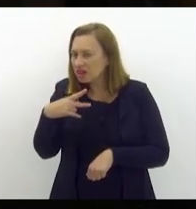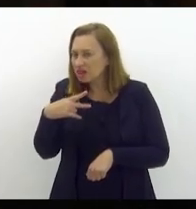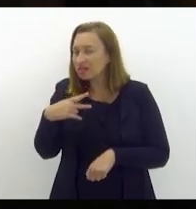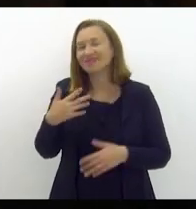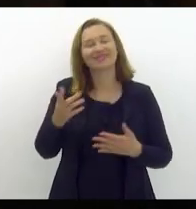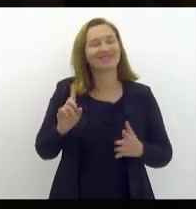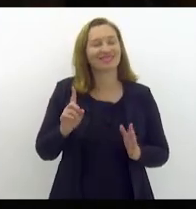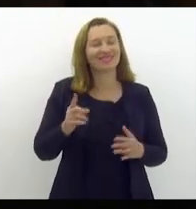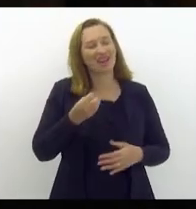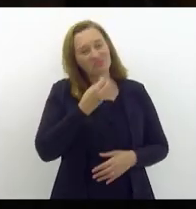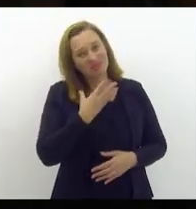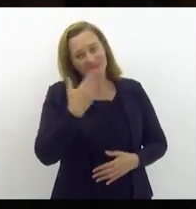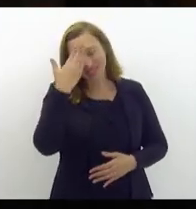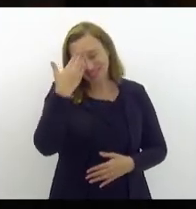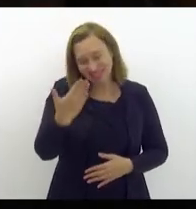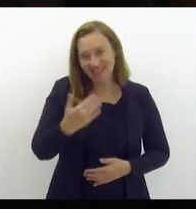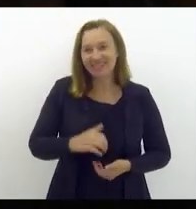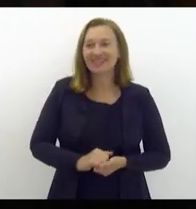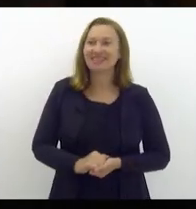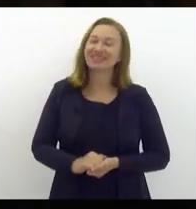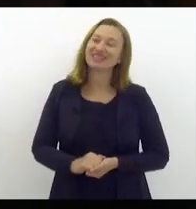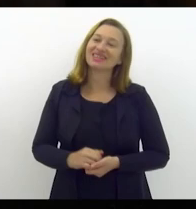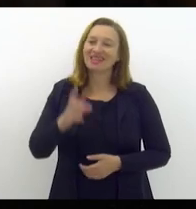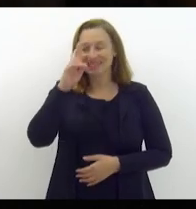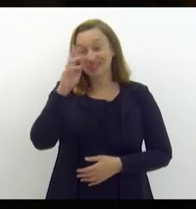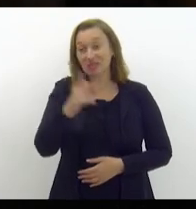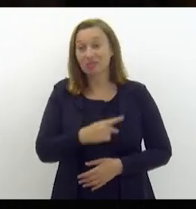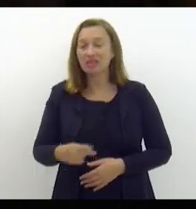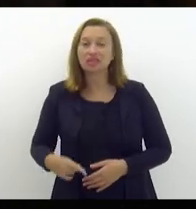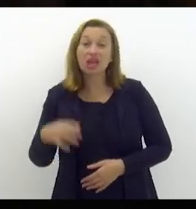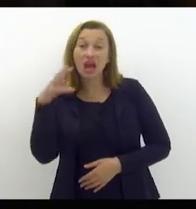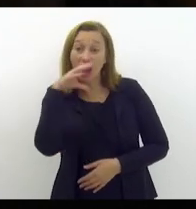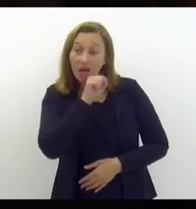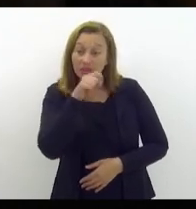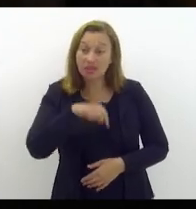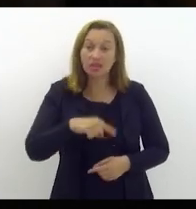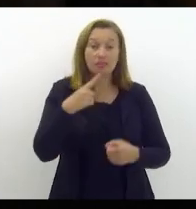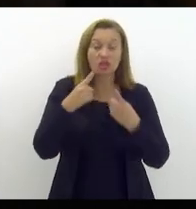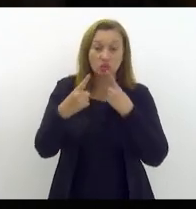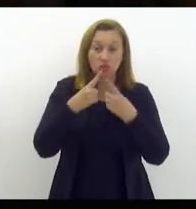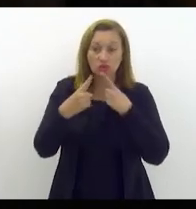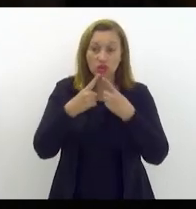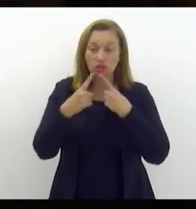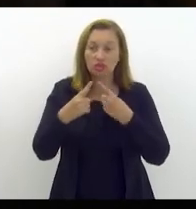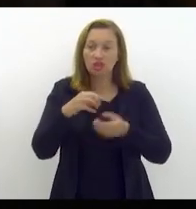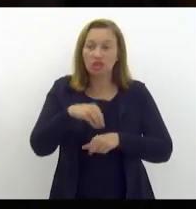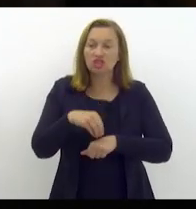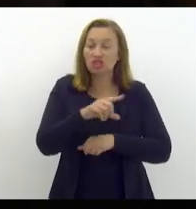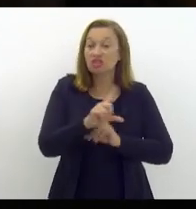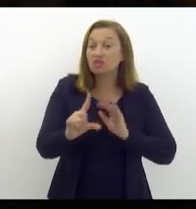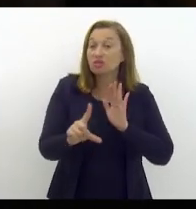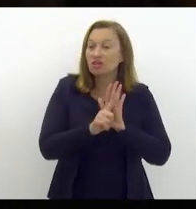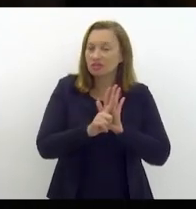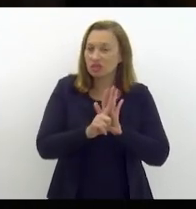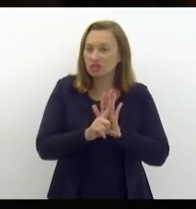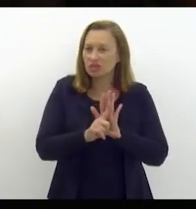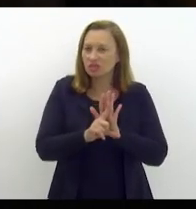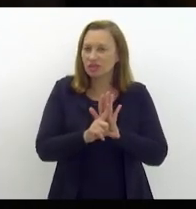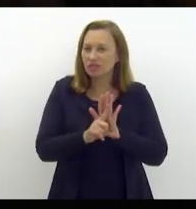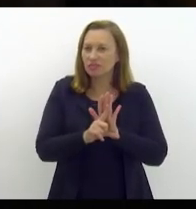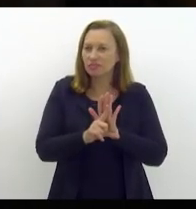Não, tá bom. Obrigada, senhora presidenta. Muito rápido aqui para discutir a indicação legislativa